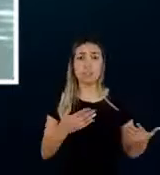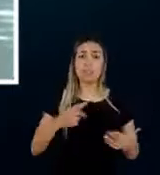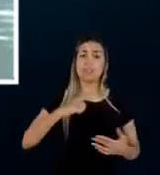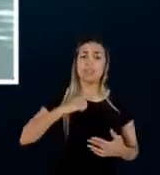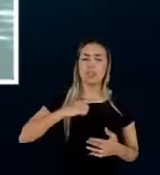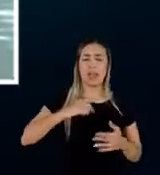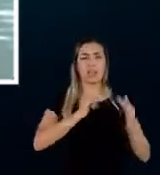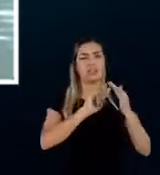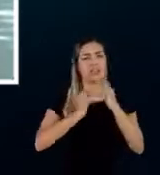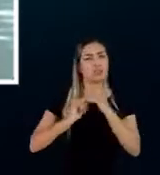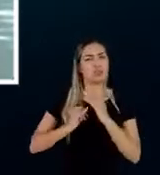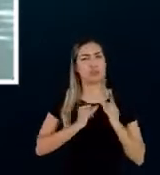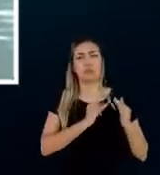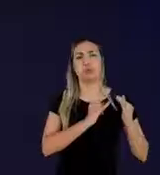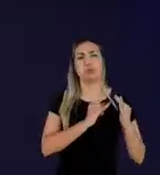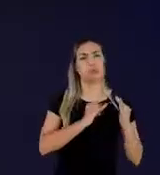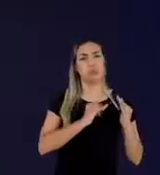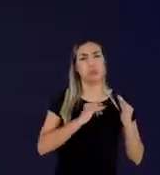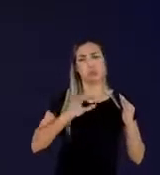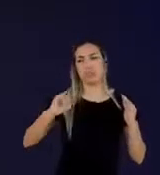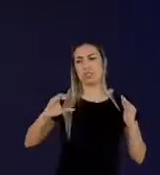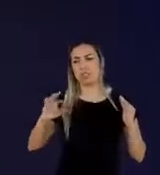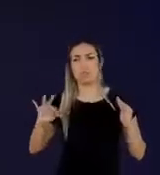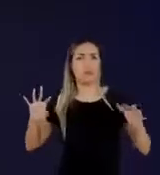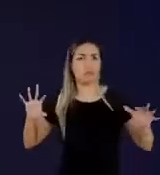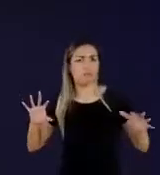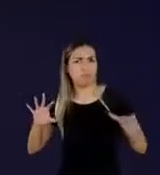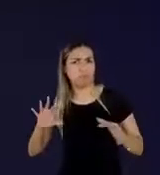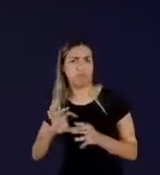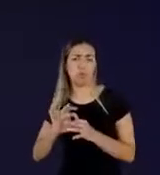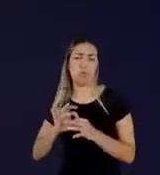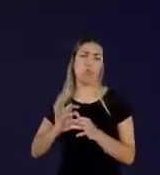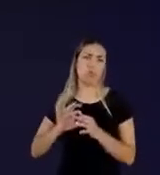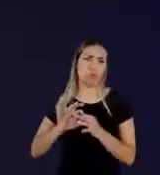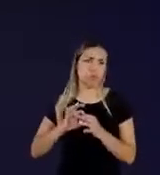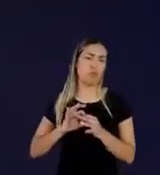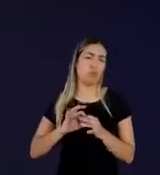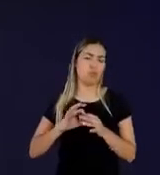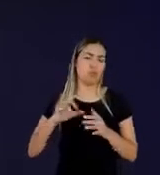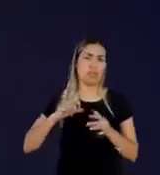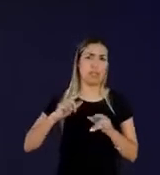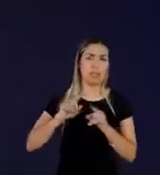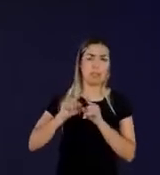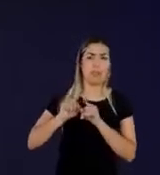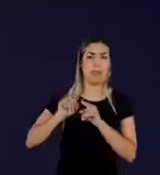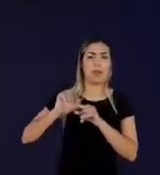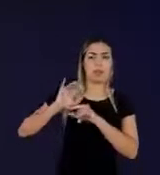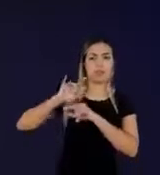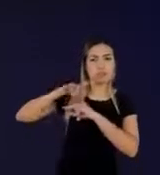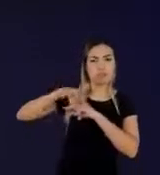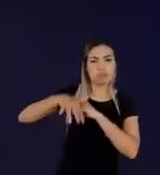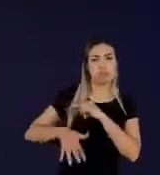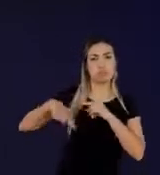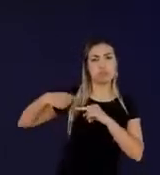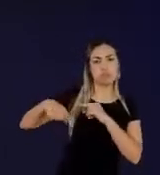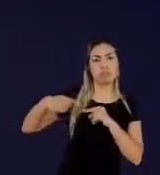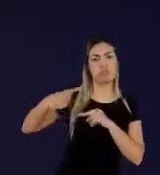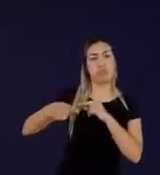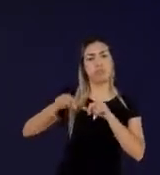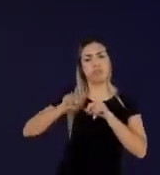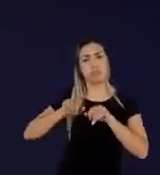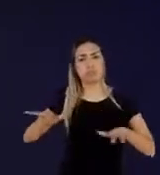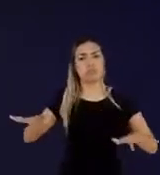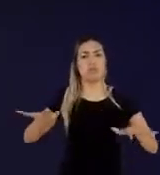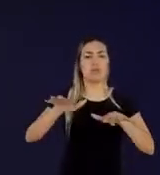institutos vinculados originalmente vinculados a geradoras, distribuidoras e transmissoras,